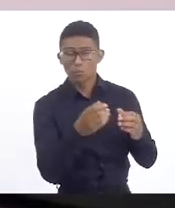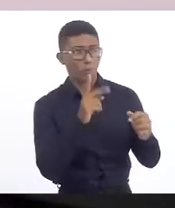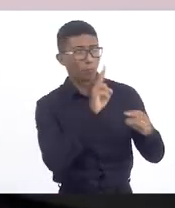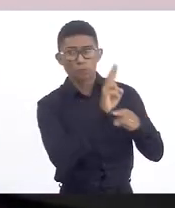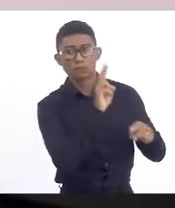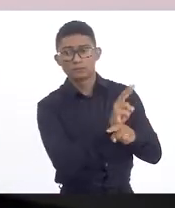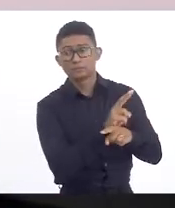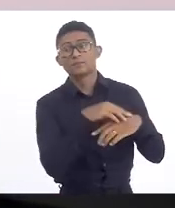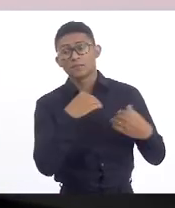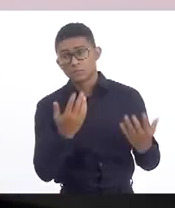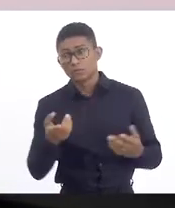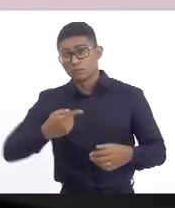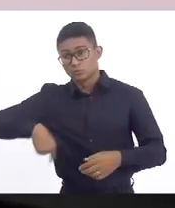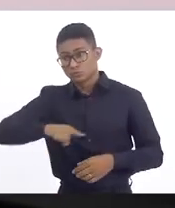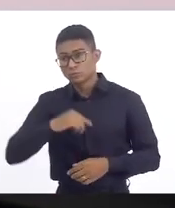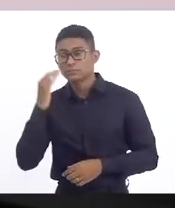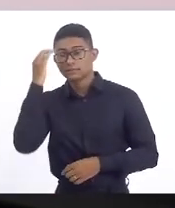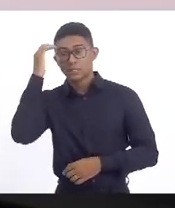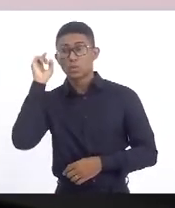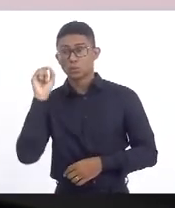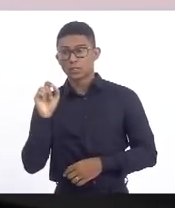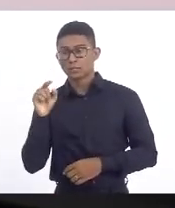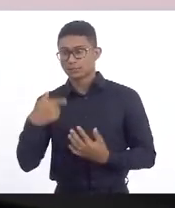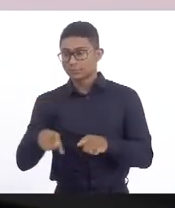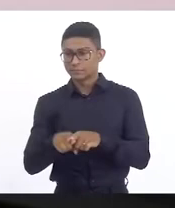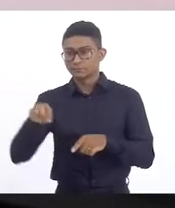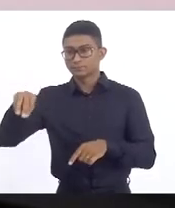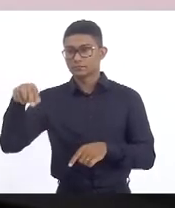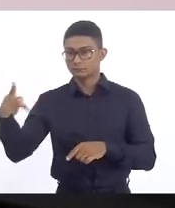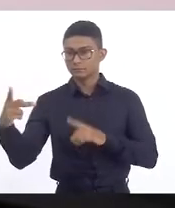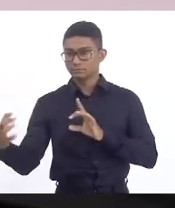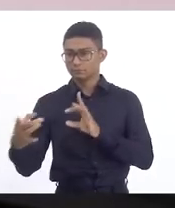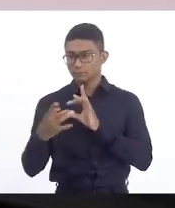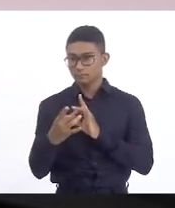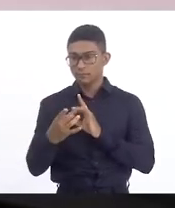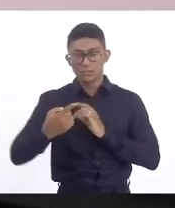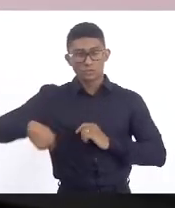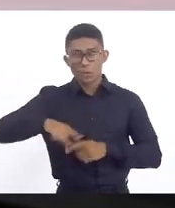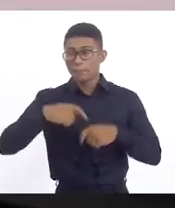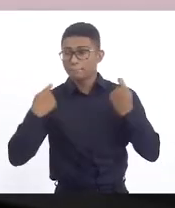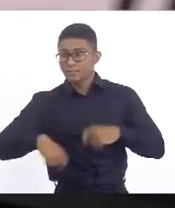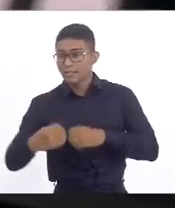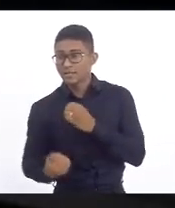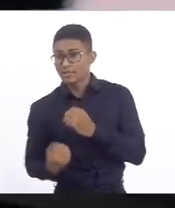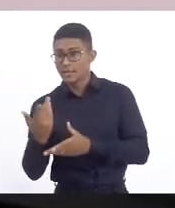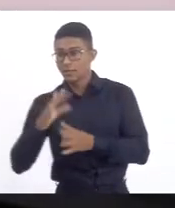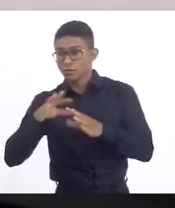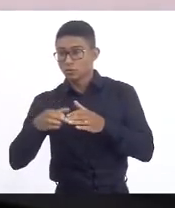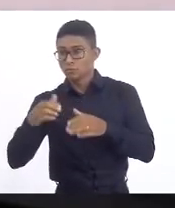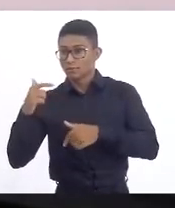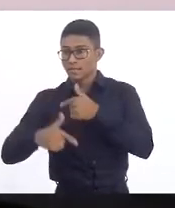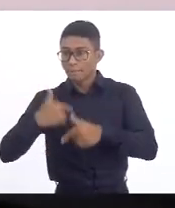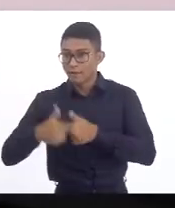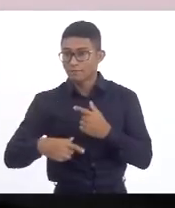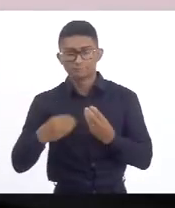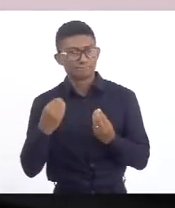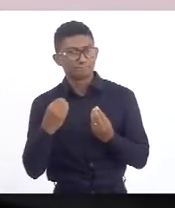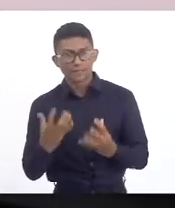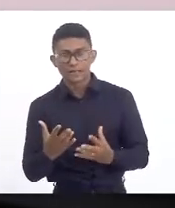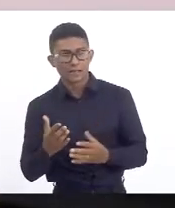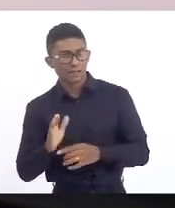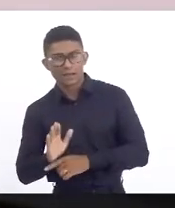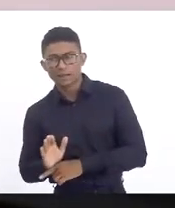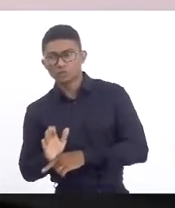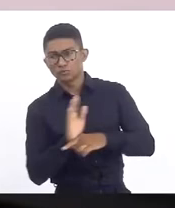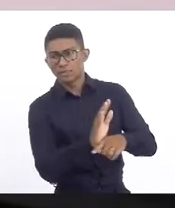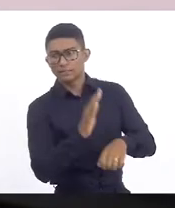o INEA entendeu, junto com o Ministério Público também, que deveríamos criar um grupo de trabalho para fazer um programa que pudesse